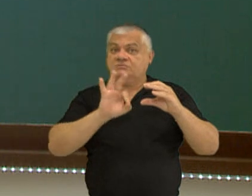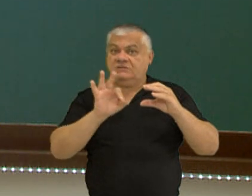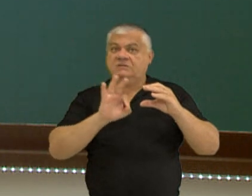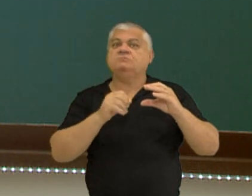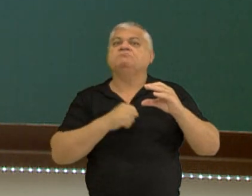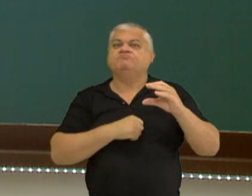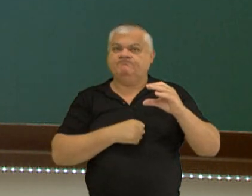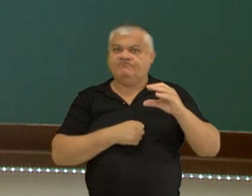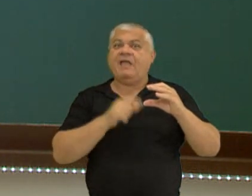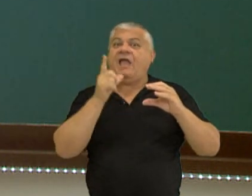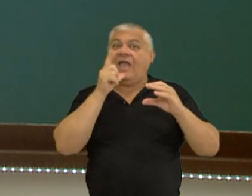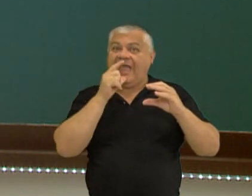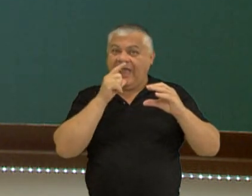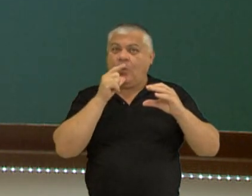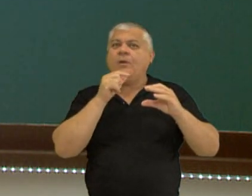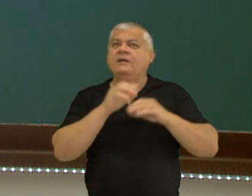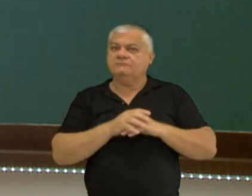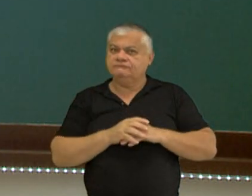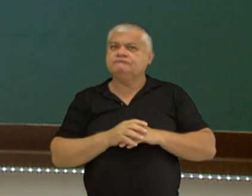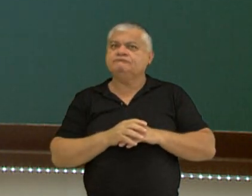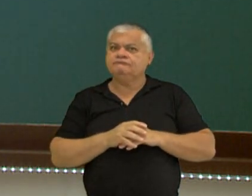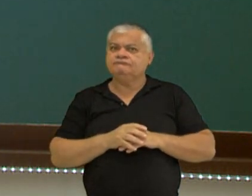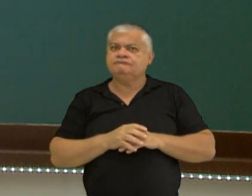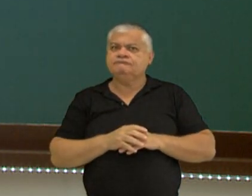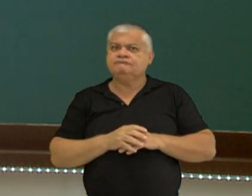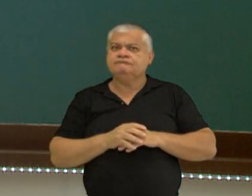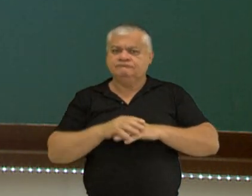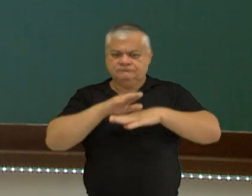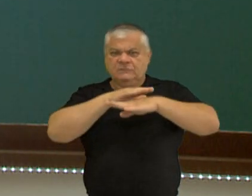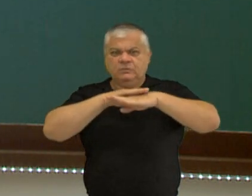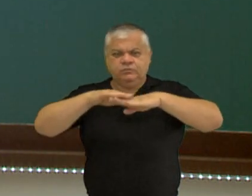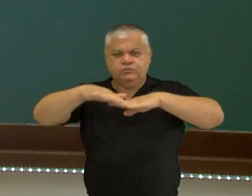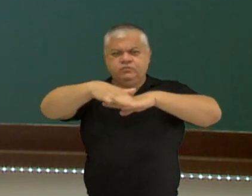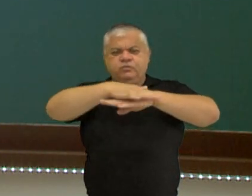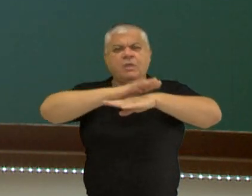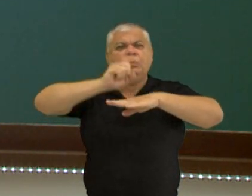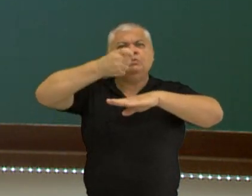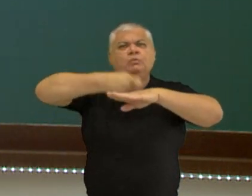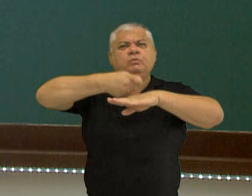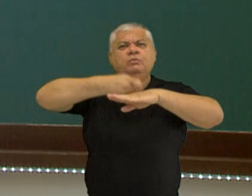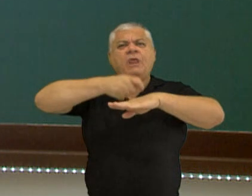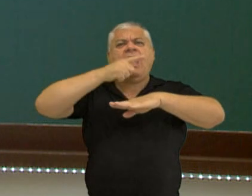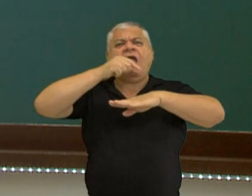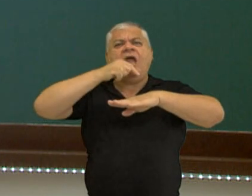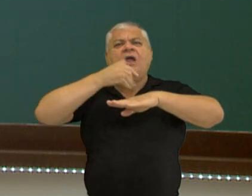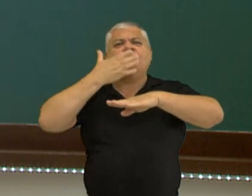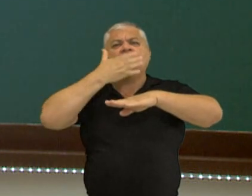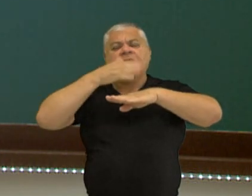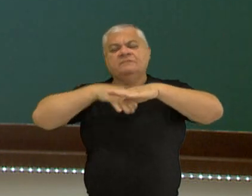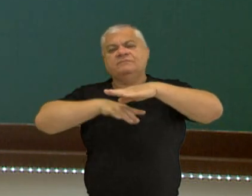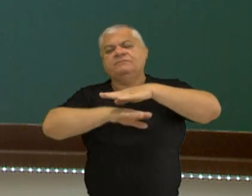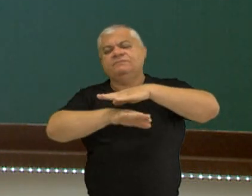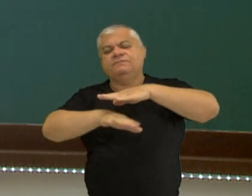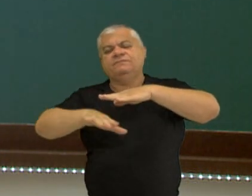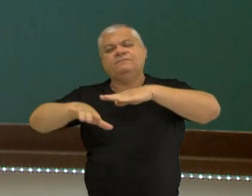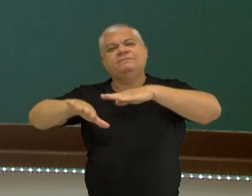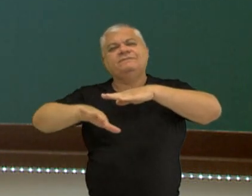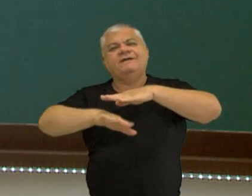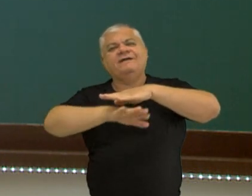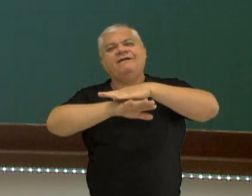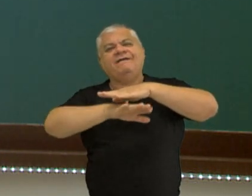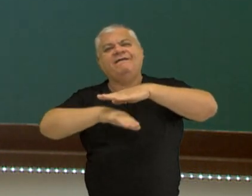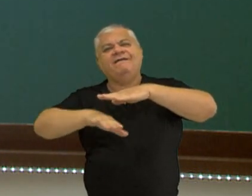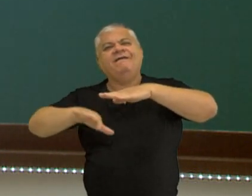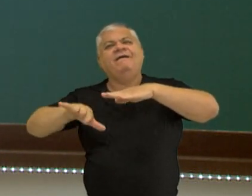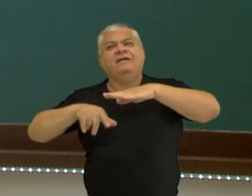70% da água doce do planeta. Onde está a maior parte da água doce do planeta Terra? Na Antártida.